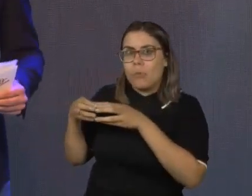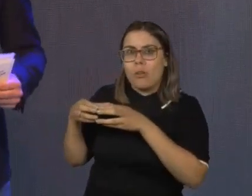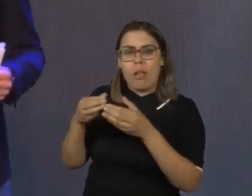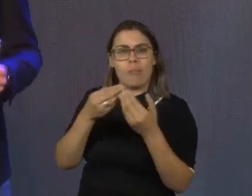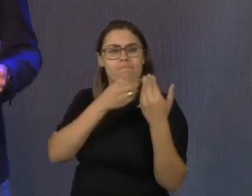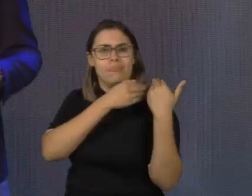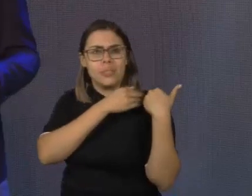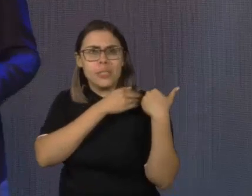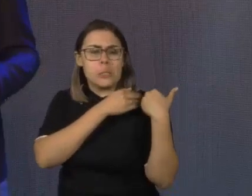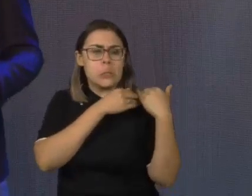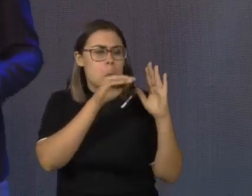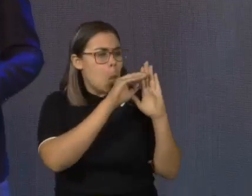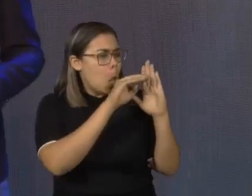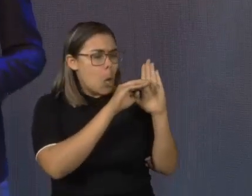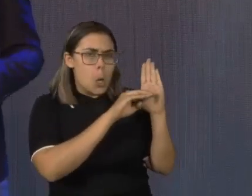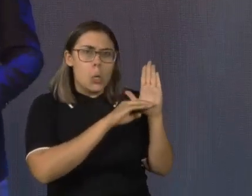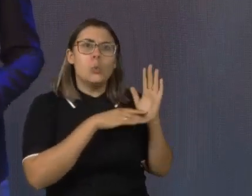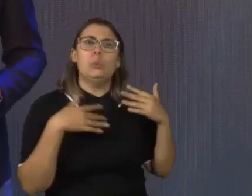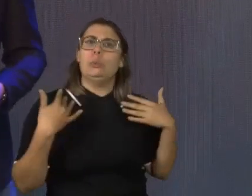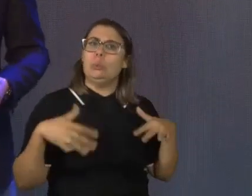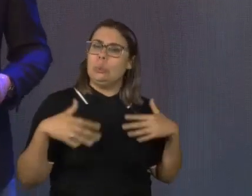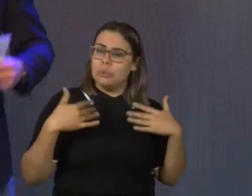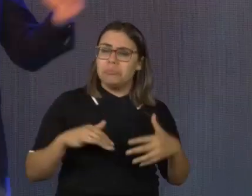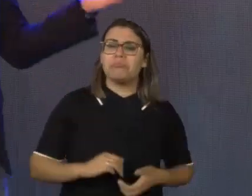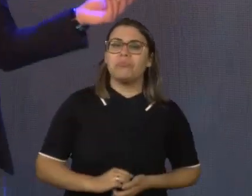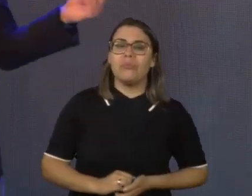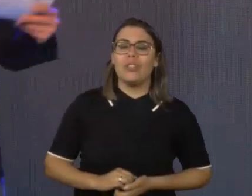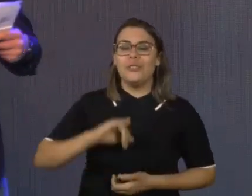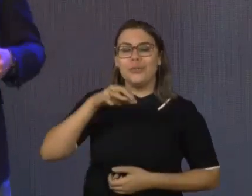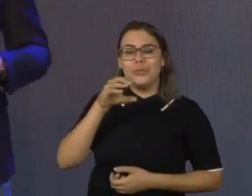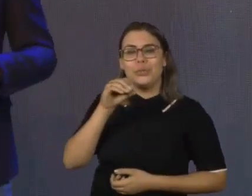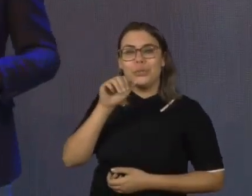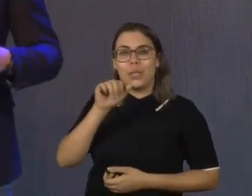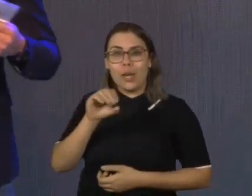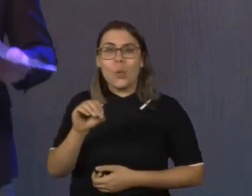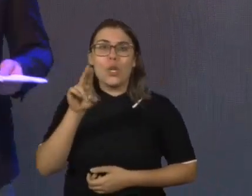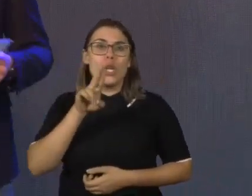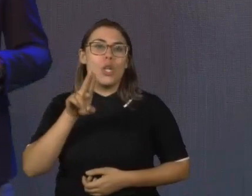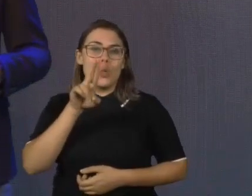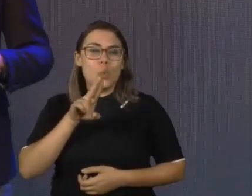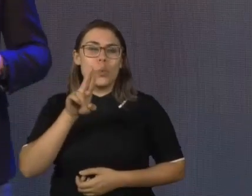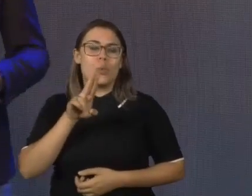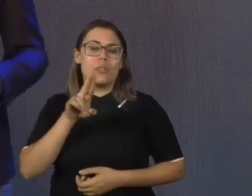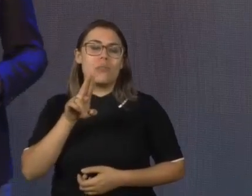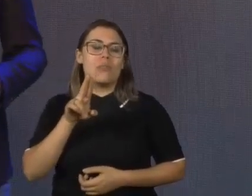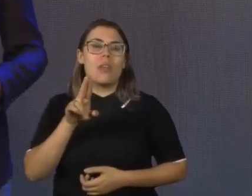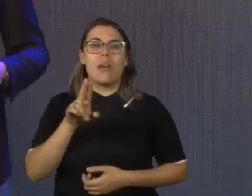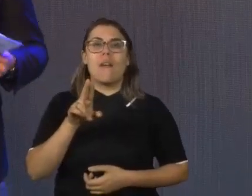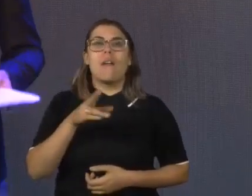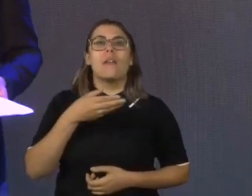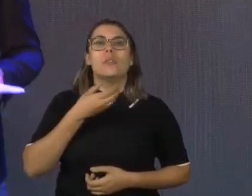disciplina que ele tinha com as atividades era sensacional. Então, o João, ele usa a tecnologia da comunicação